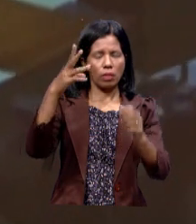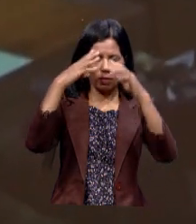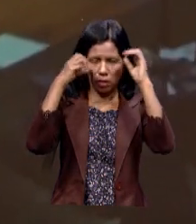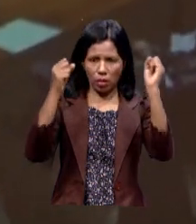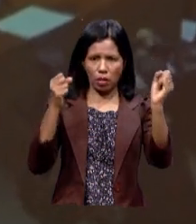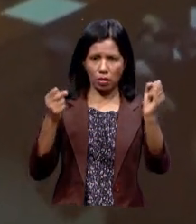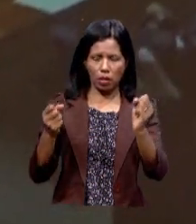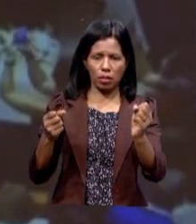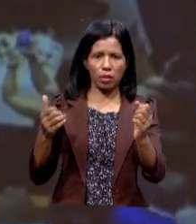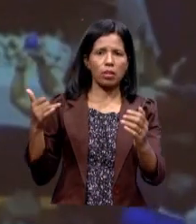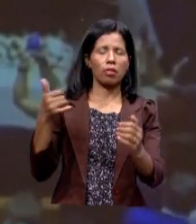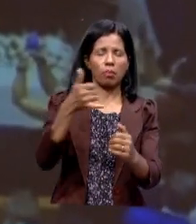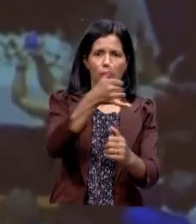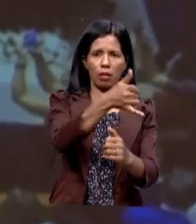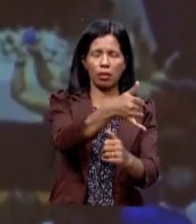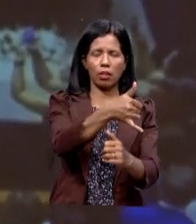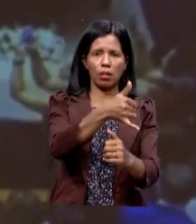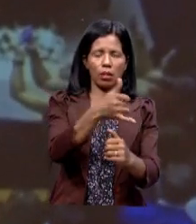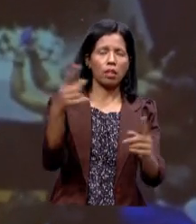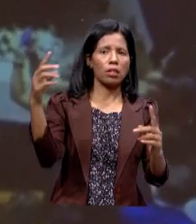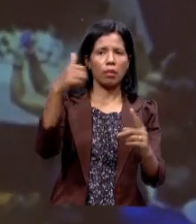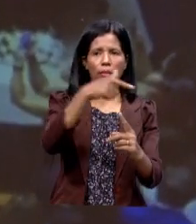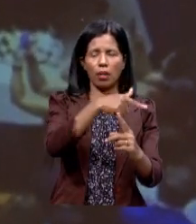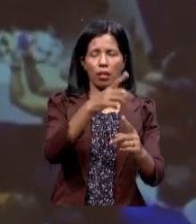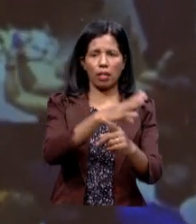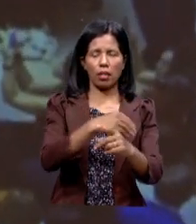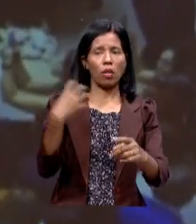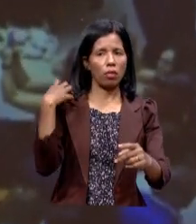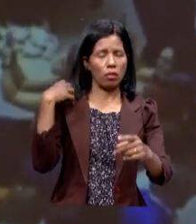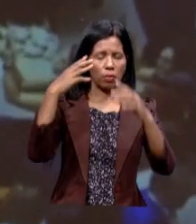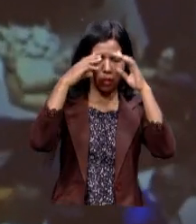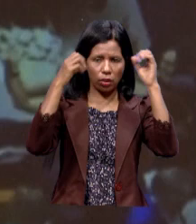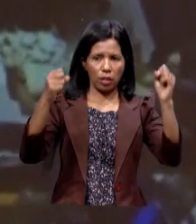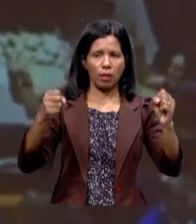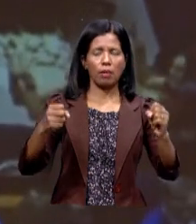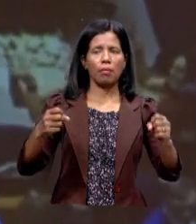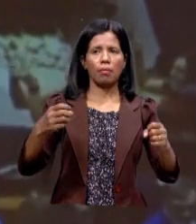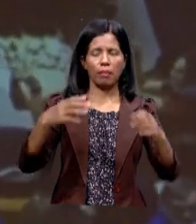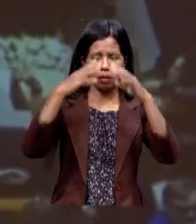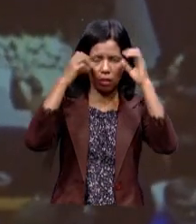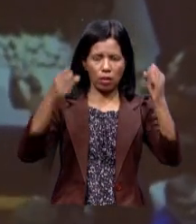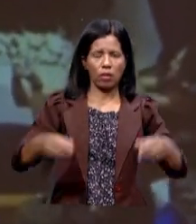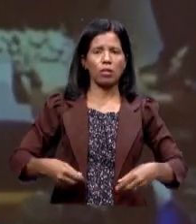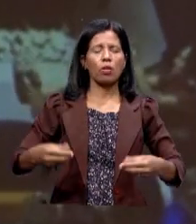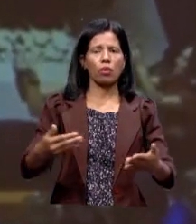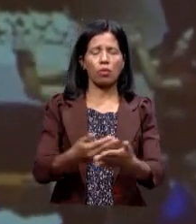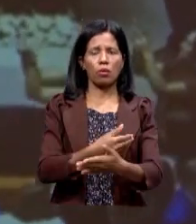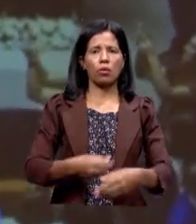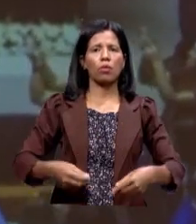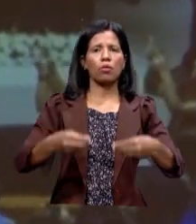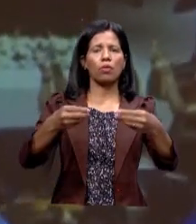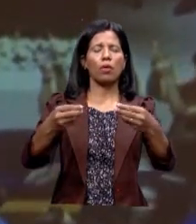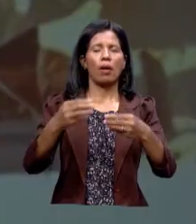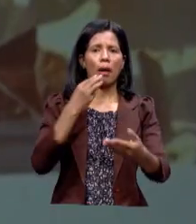Palácio Planalto. Nebe Ihanaba, presidente Fong se for mensagem para a nação.